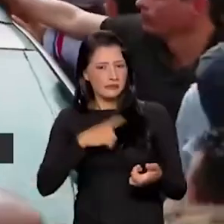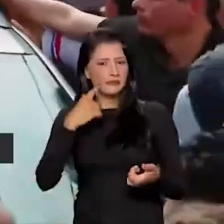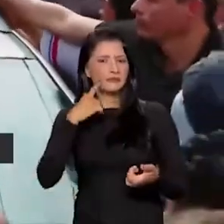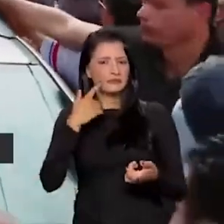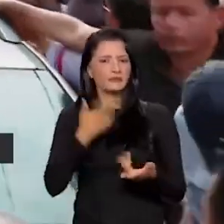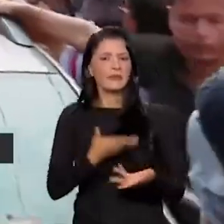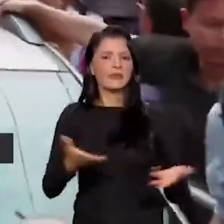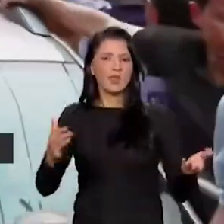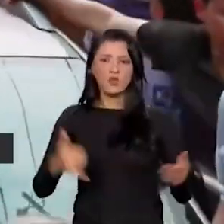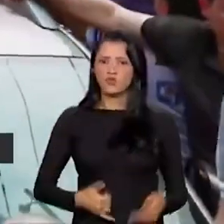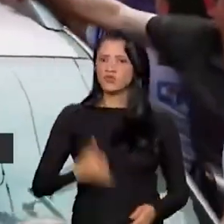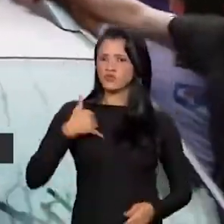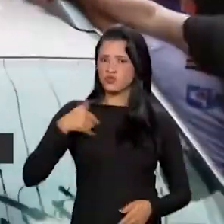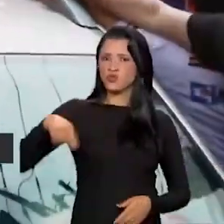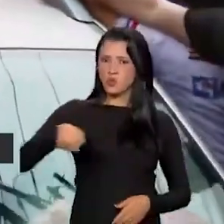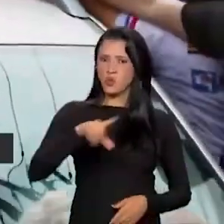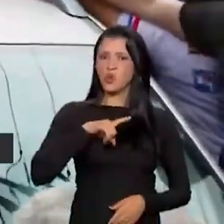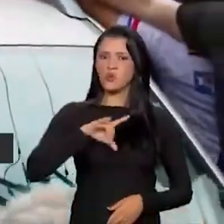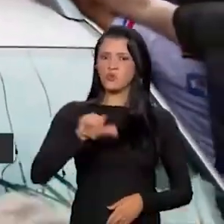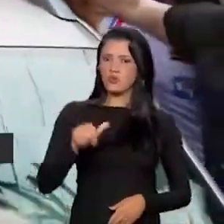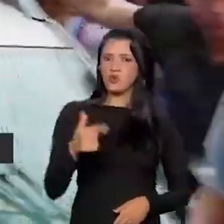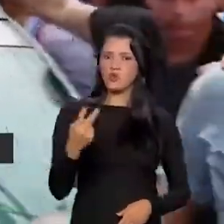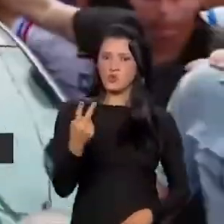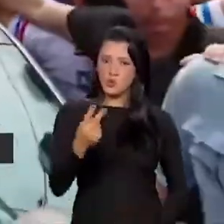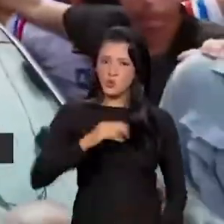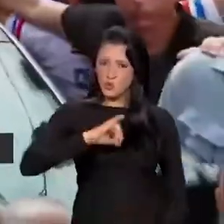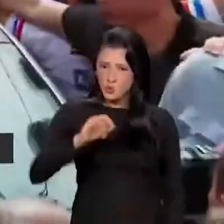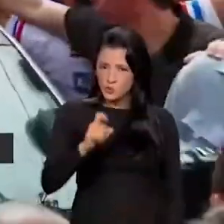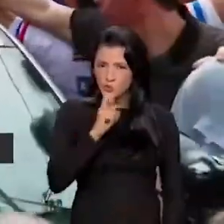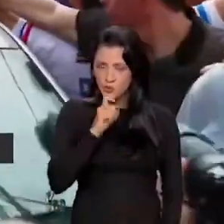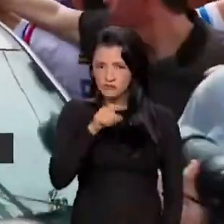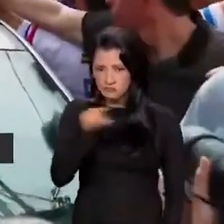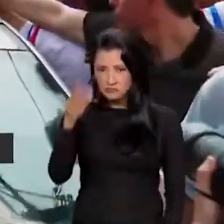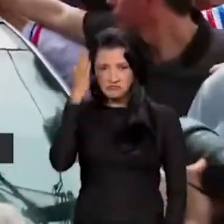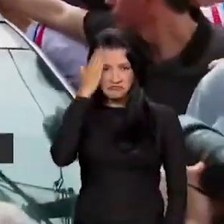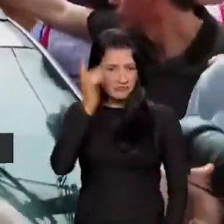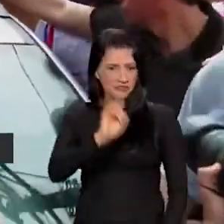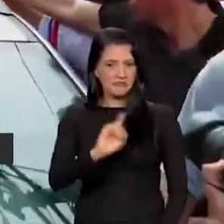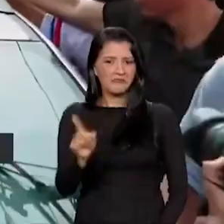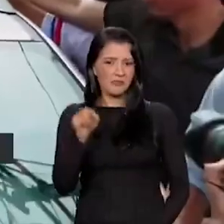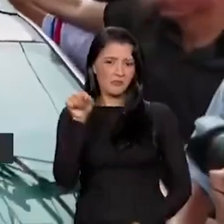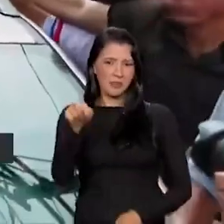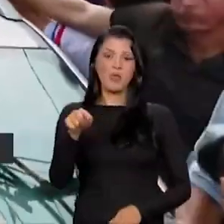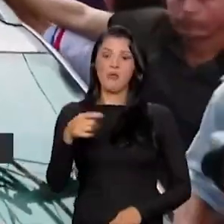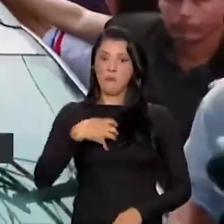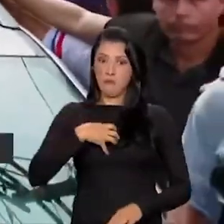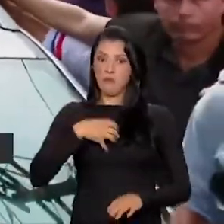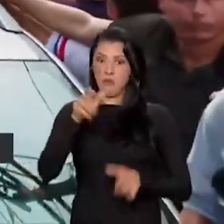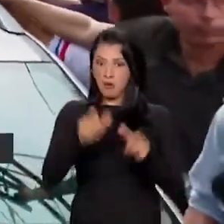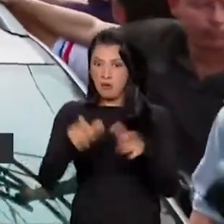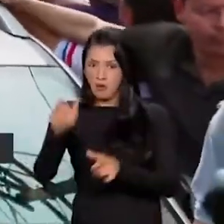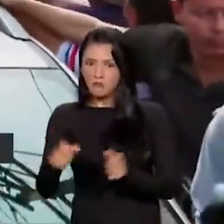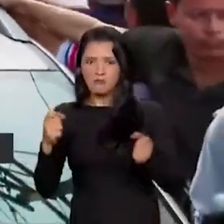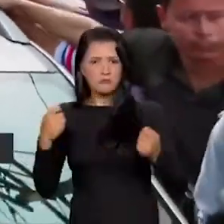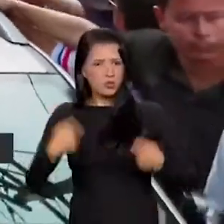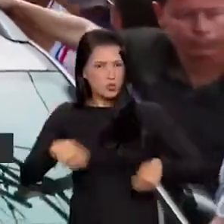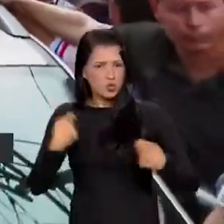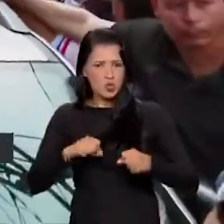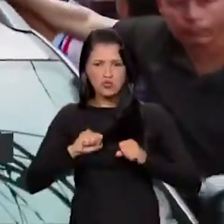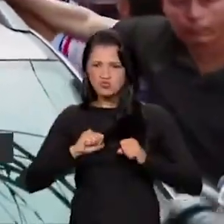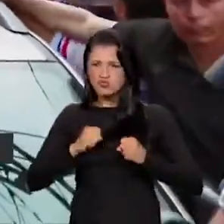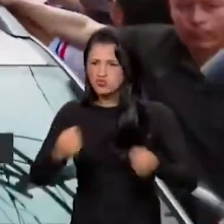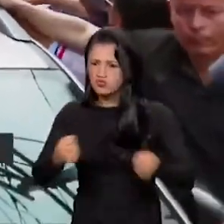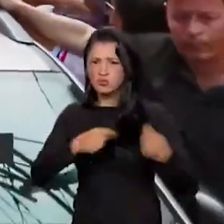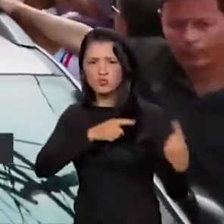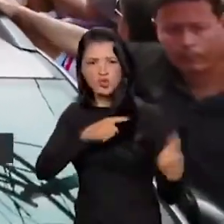orgulho do 2 de julho. Para quem não sabe, os baianos tiveram que lutar contra